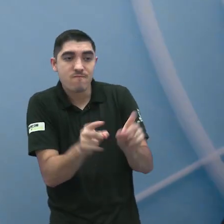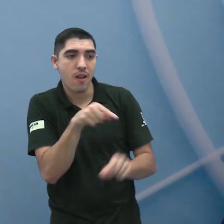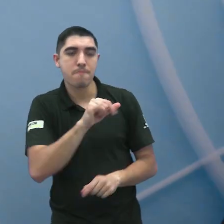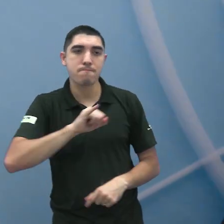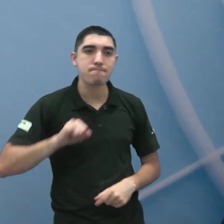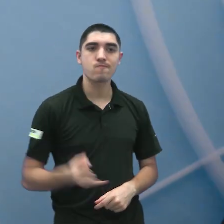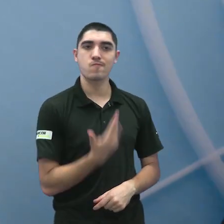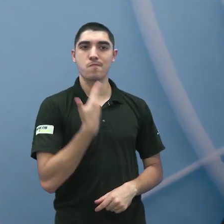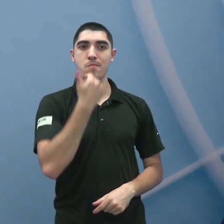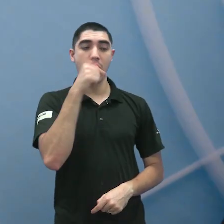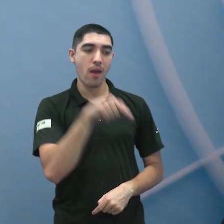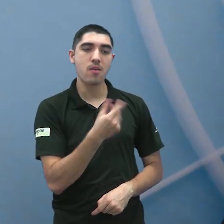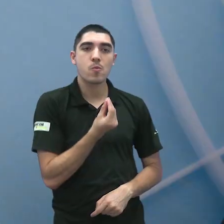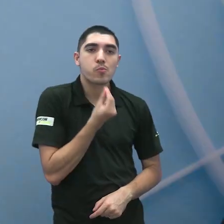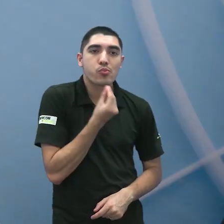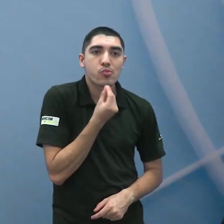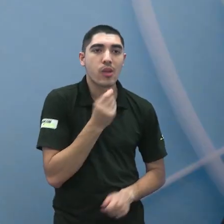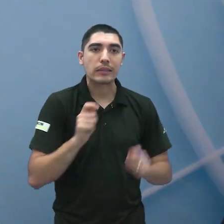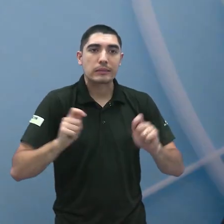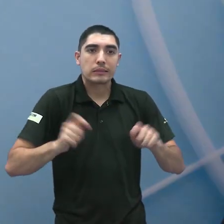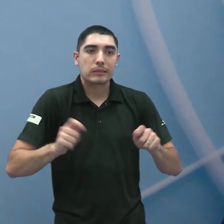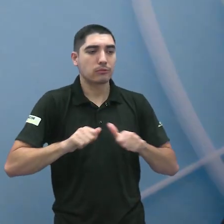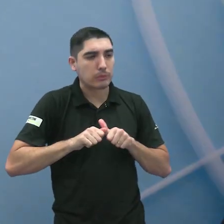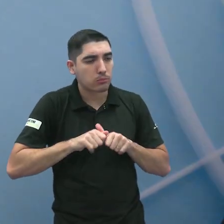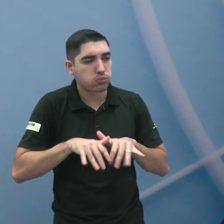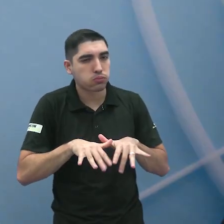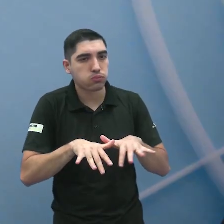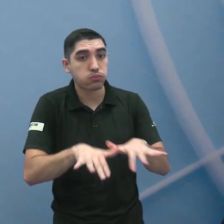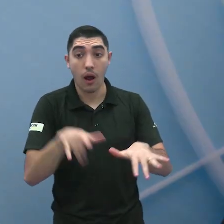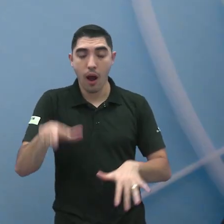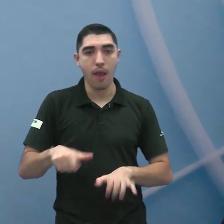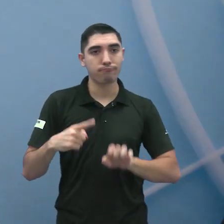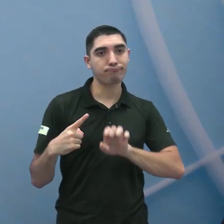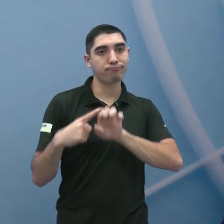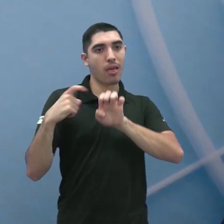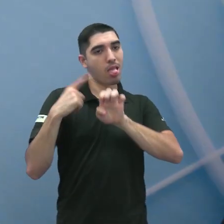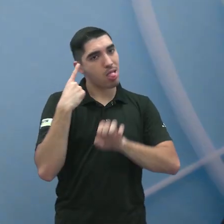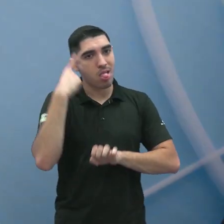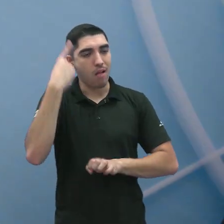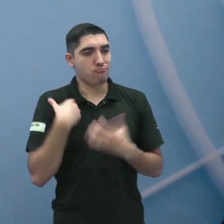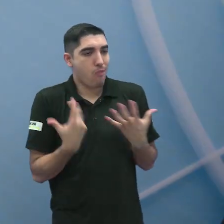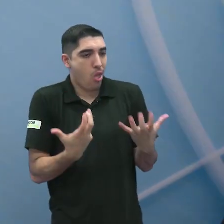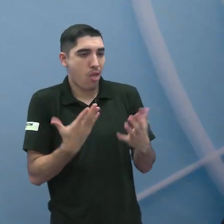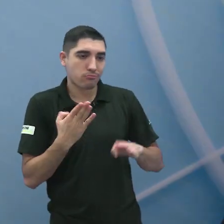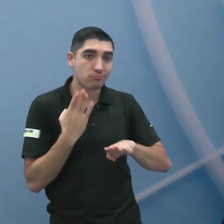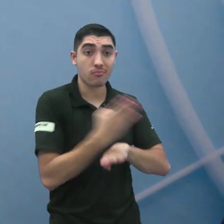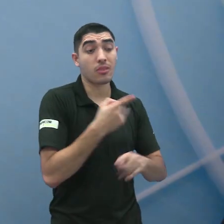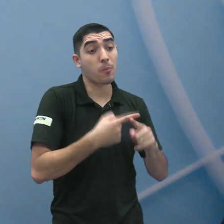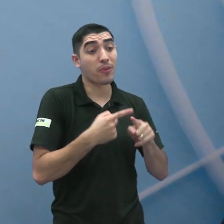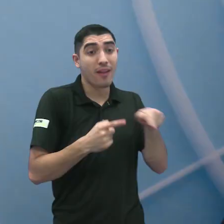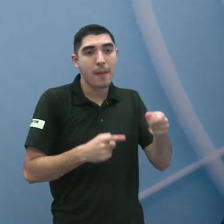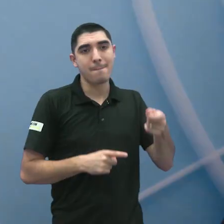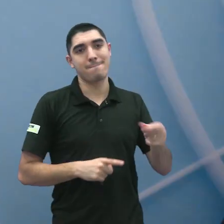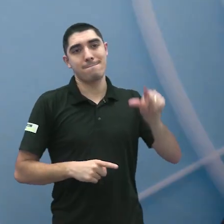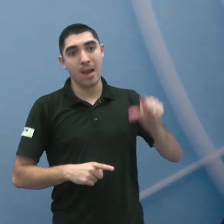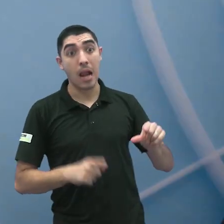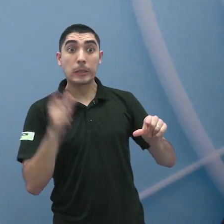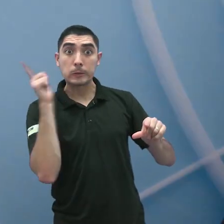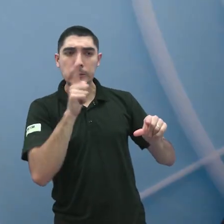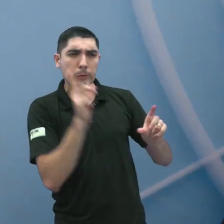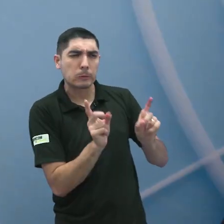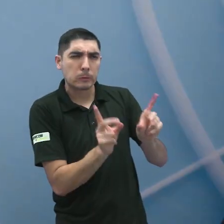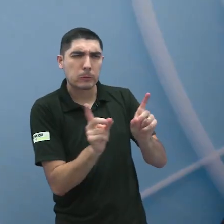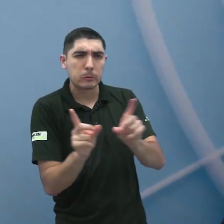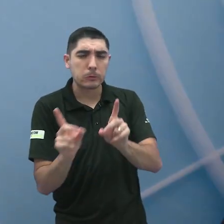internet como uma oportunidade para começar o próprio empreendimento, né, com menos custos e mais